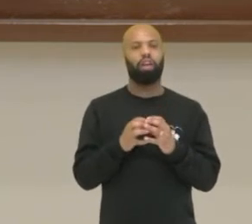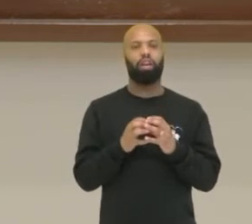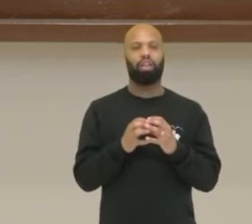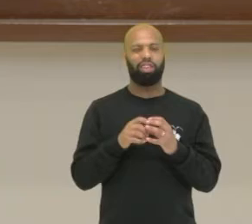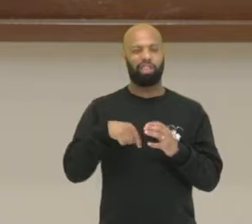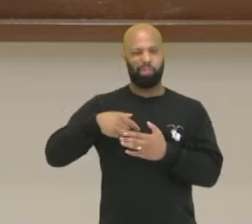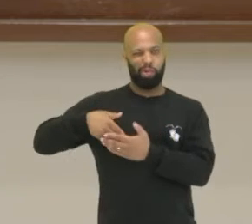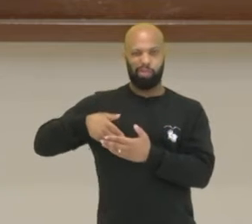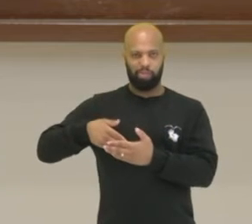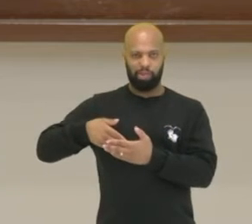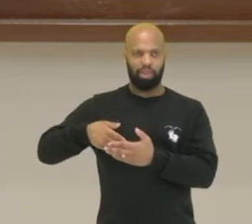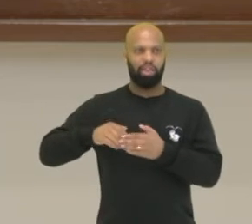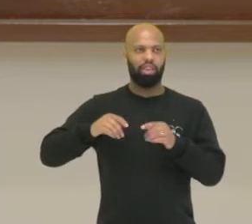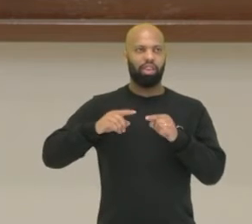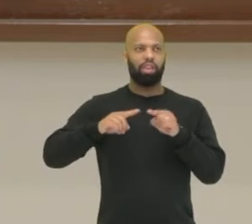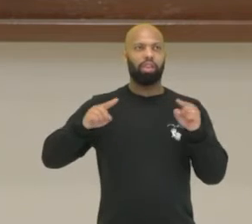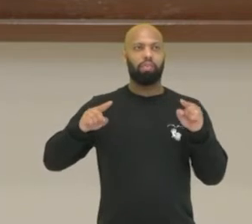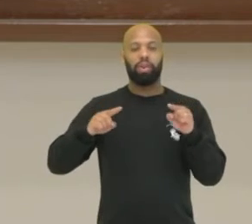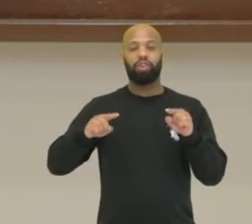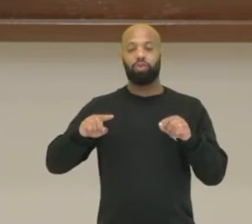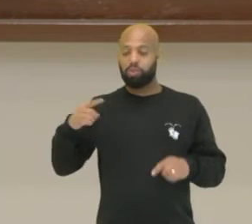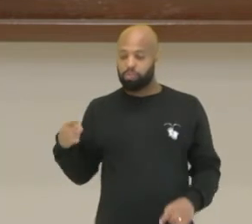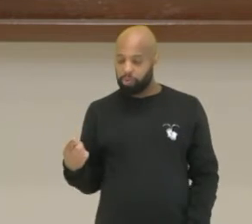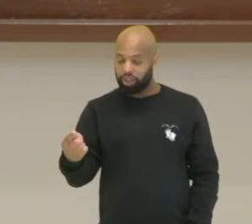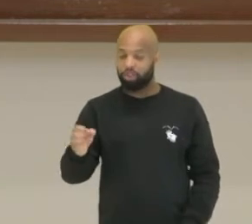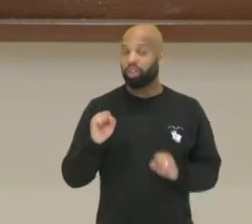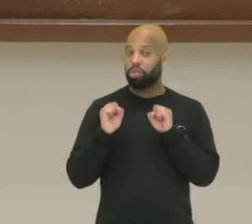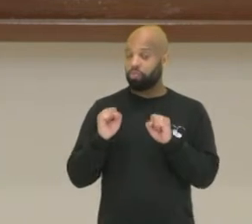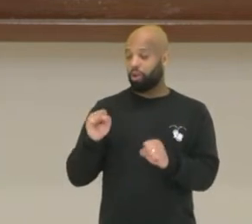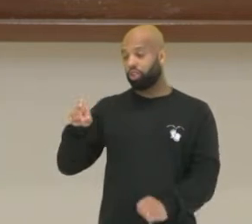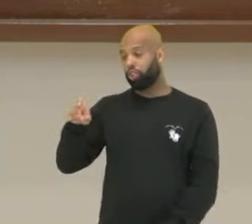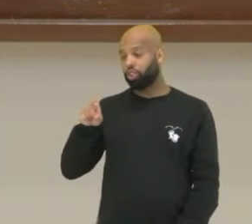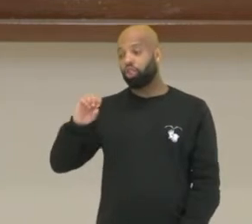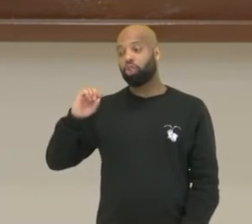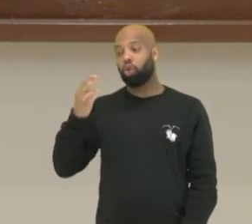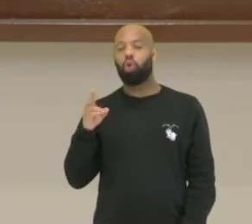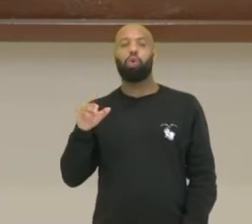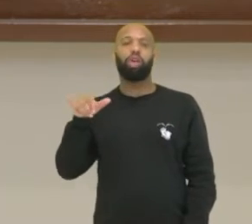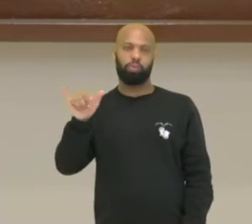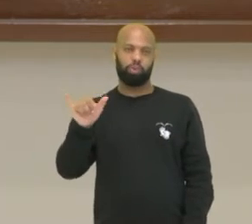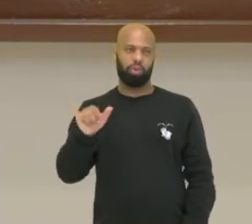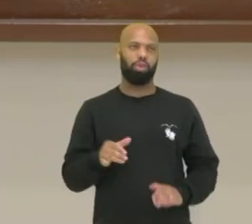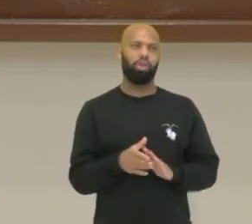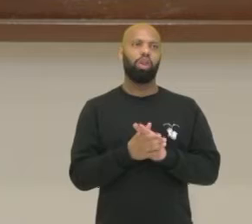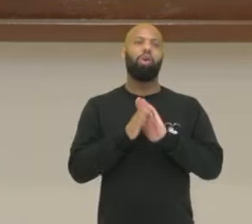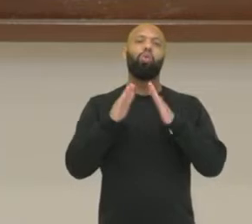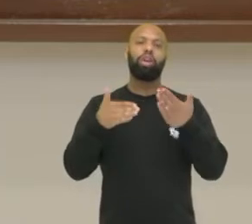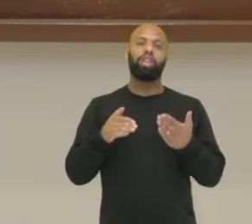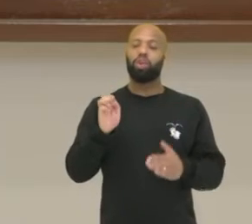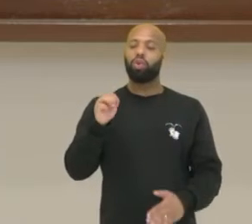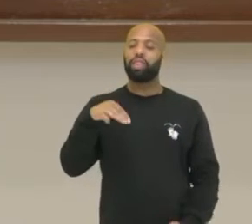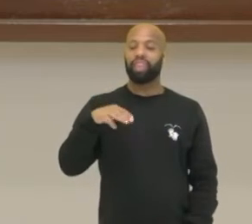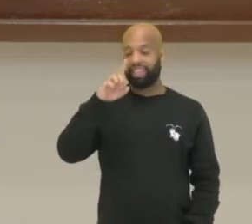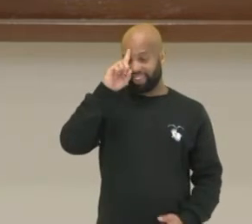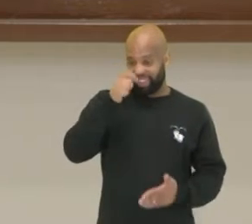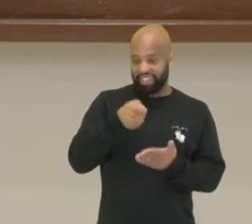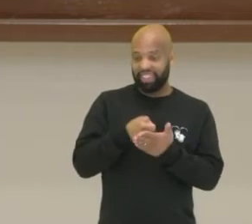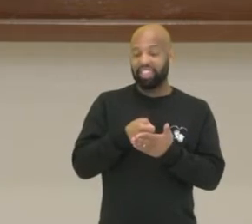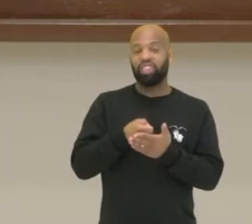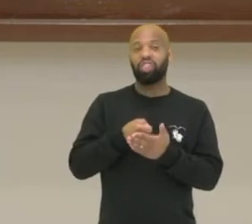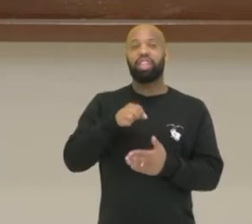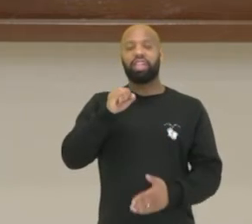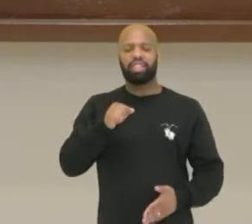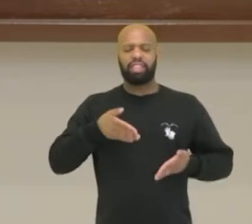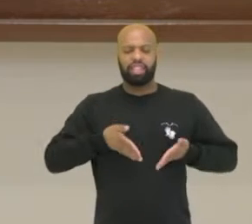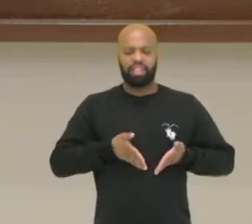ser X ou Y. E é por este motivo que quem define o sexo